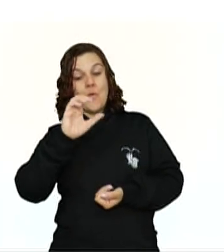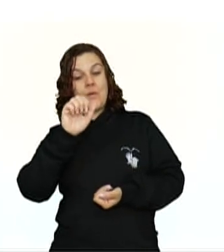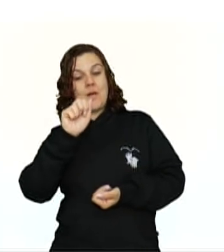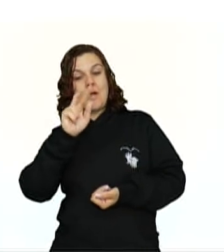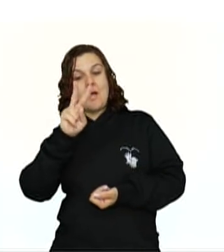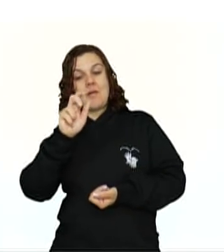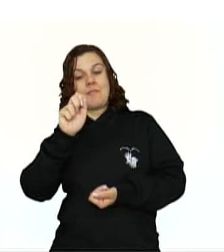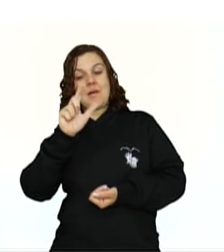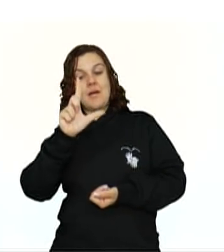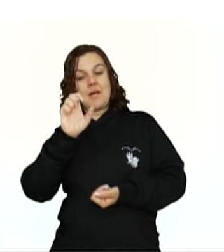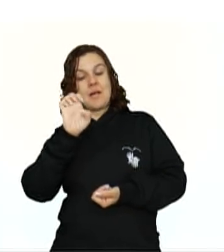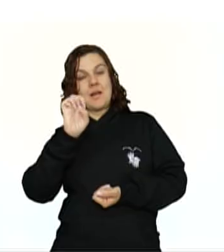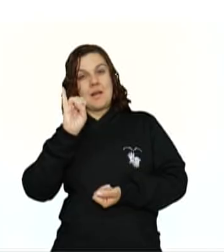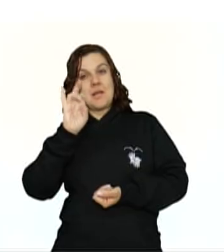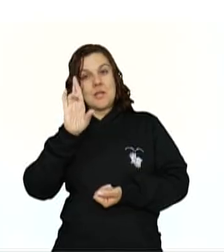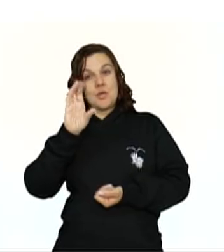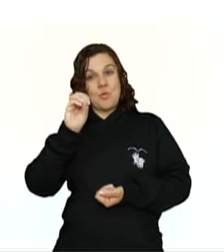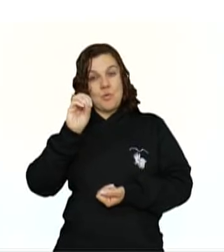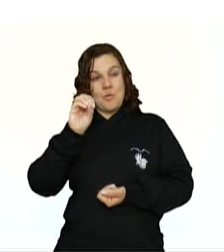cavaleiro.